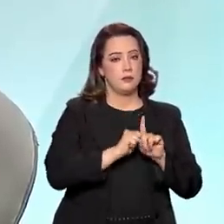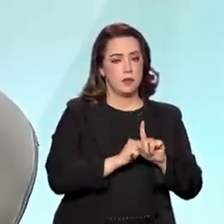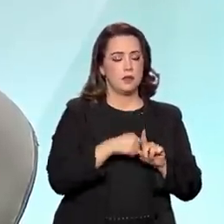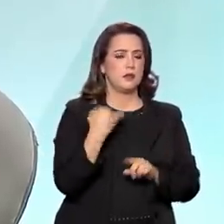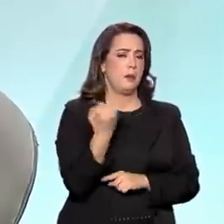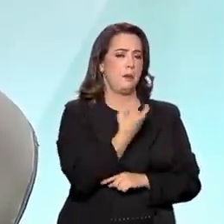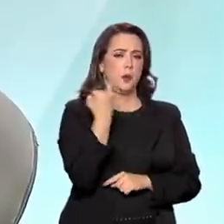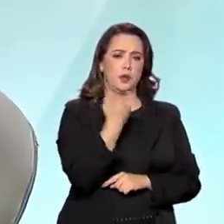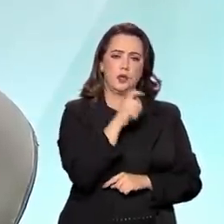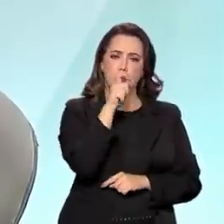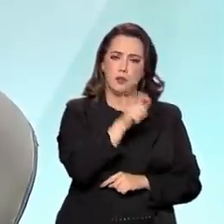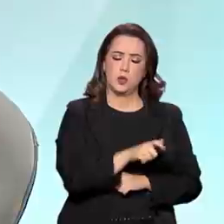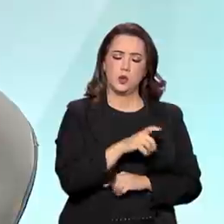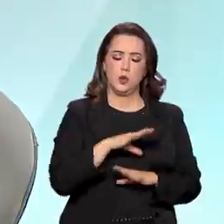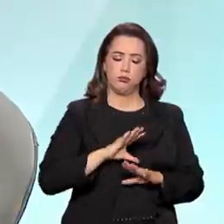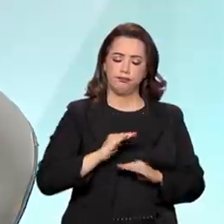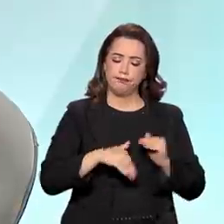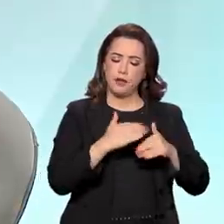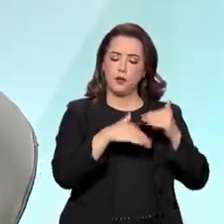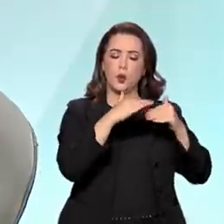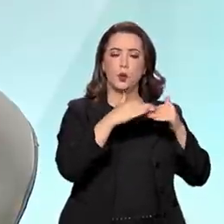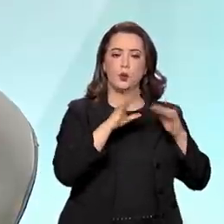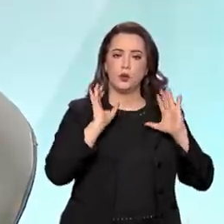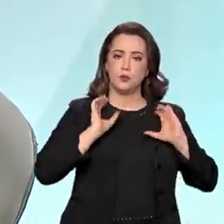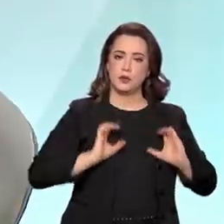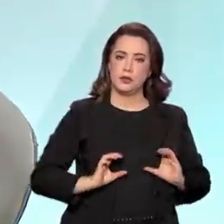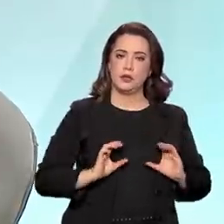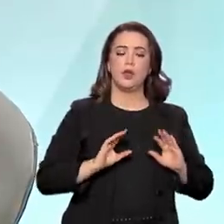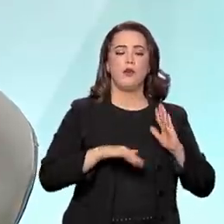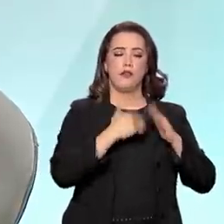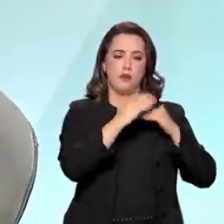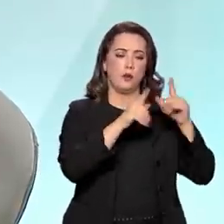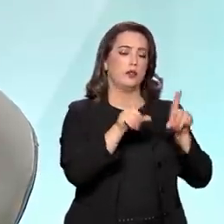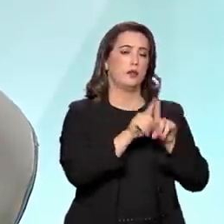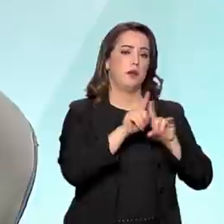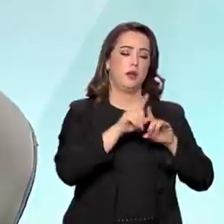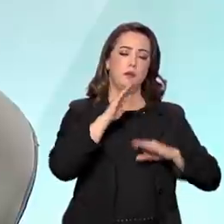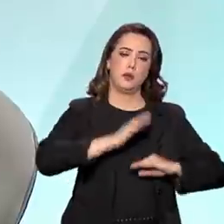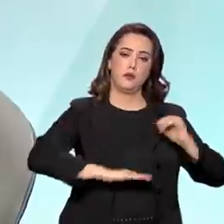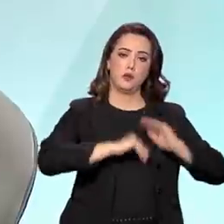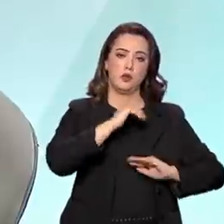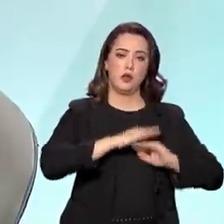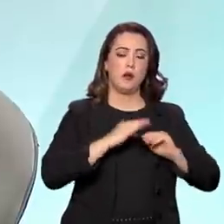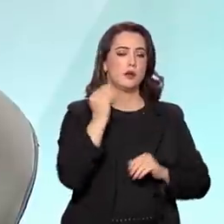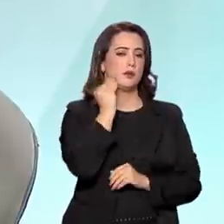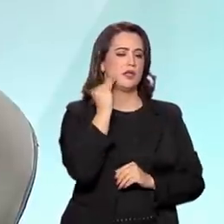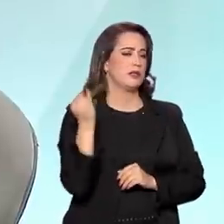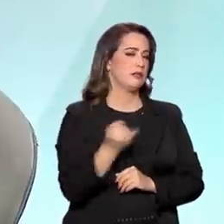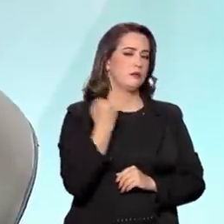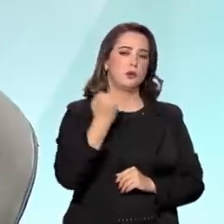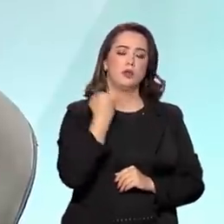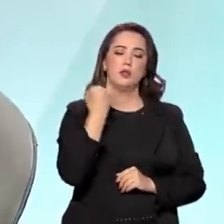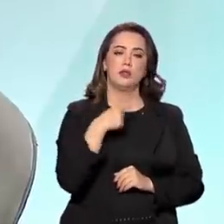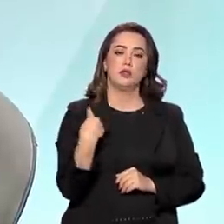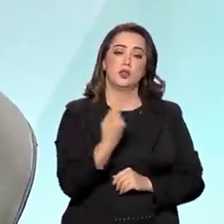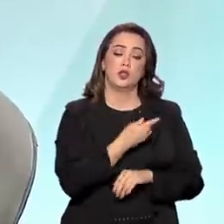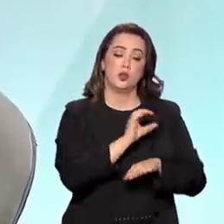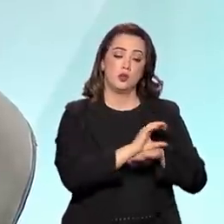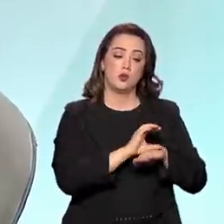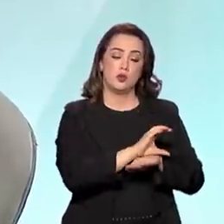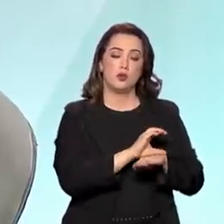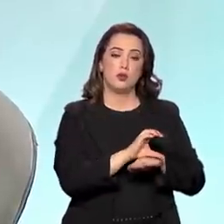período de crescimento como cidadão e crescimento o é profissional também é uma experiência muito válida e não a